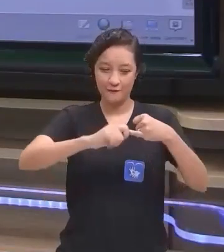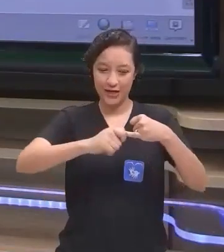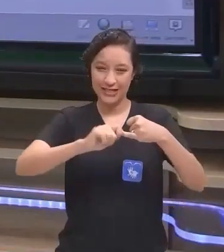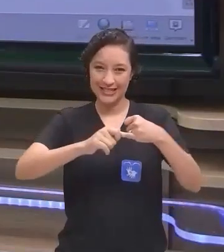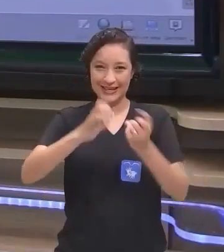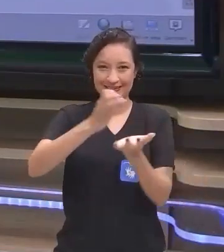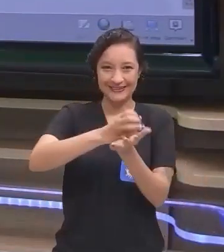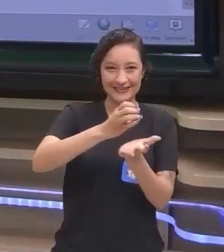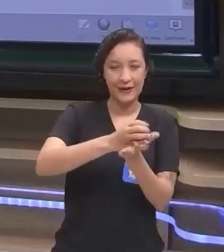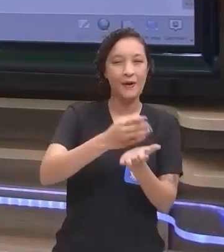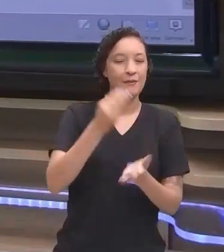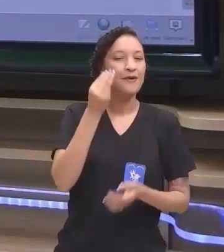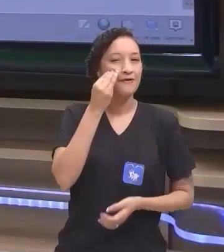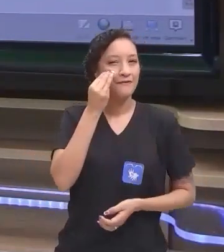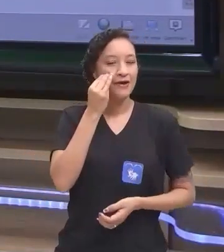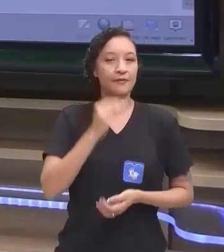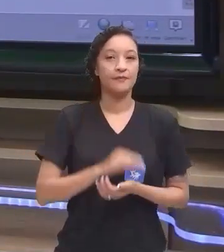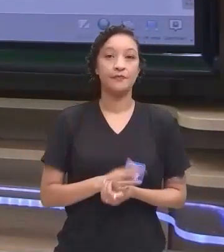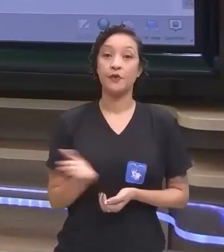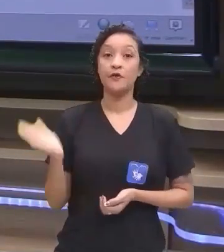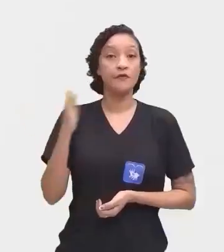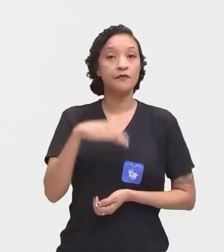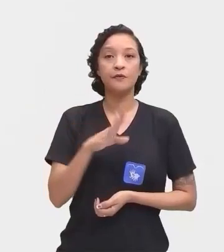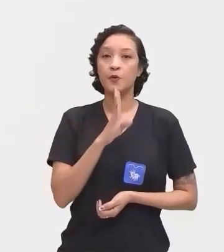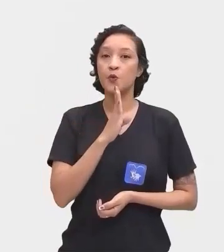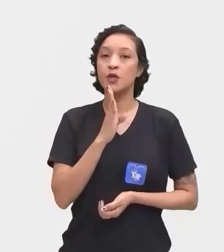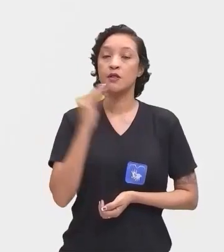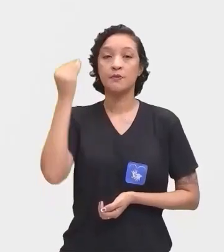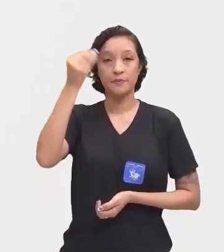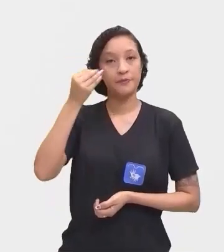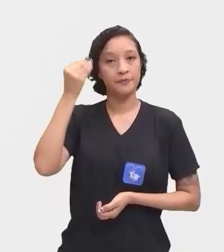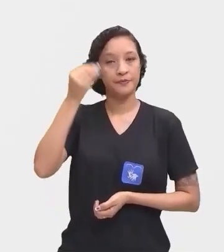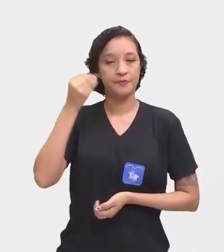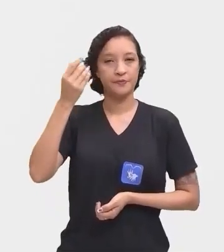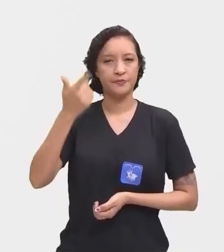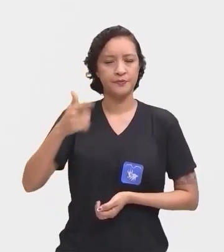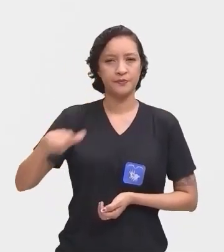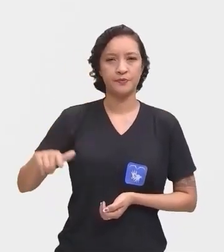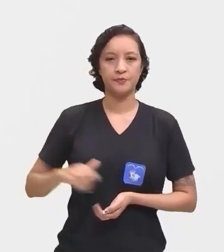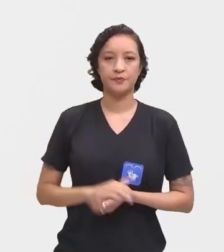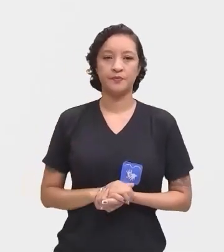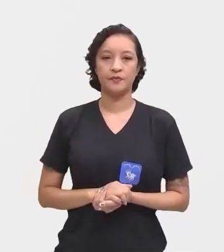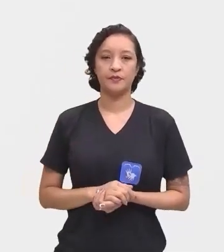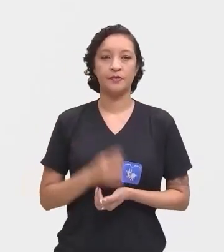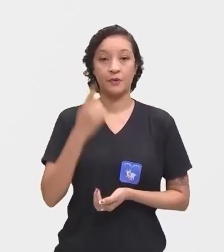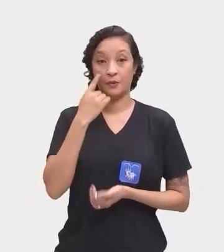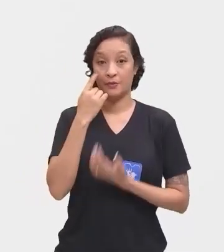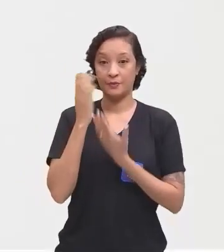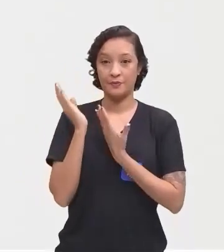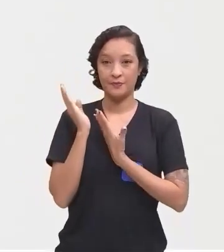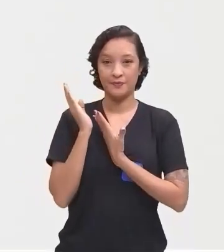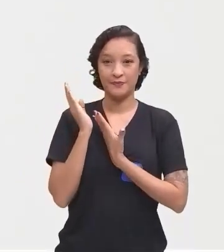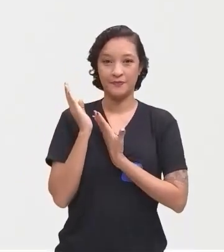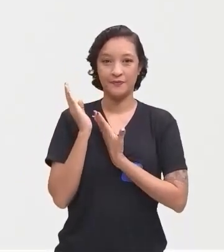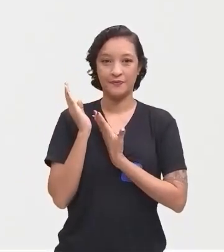feijão. Vamos ver comigo um outro experimento? Balão que enche sozinho.